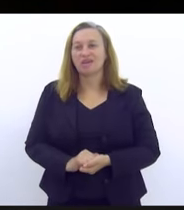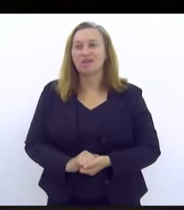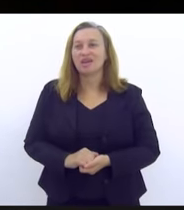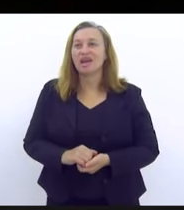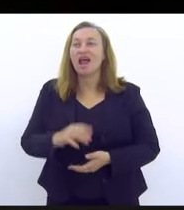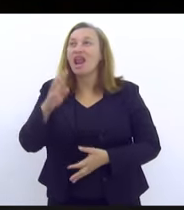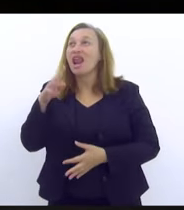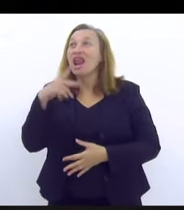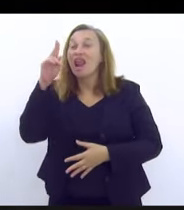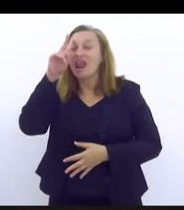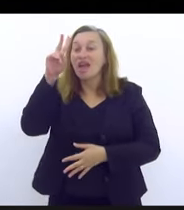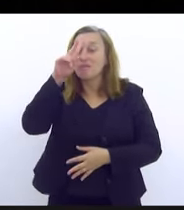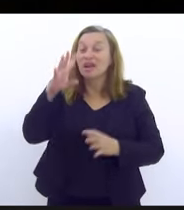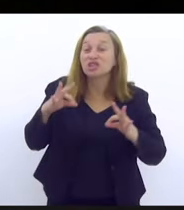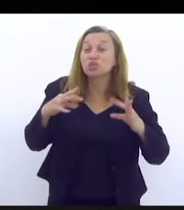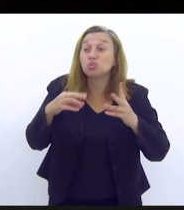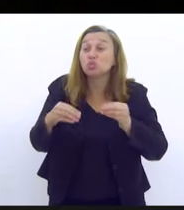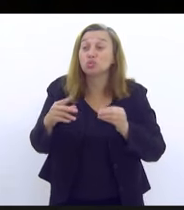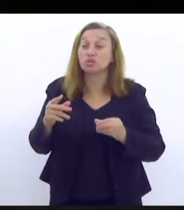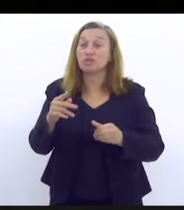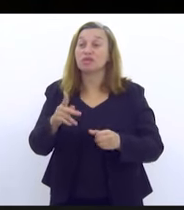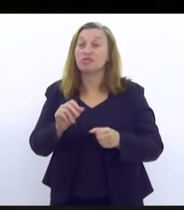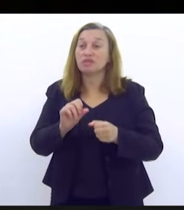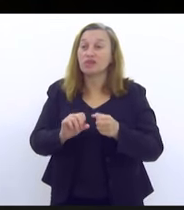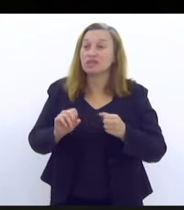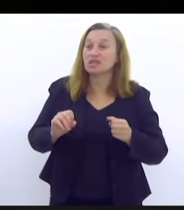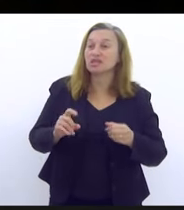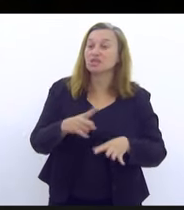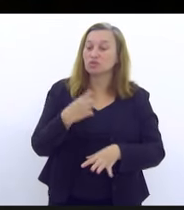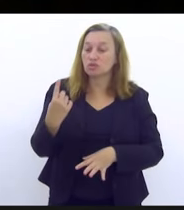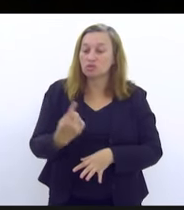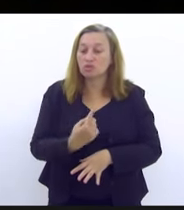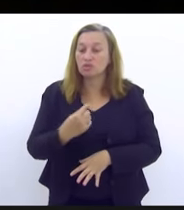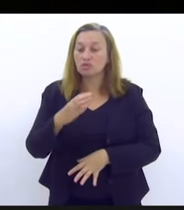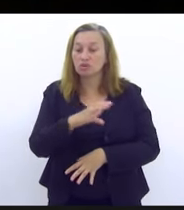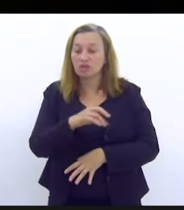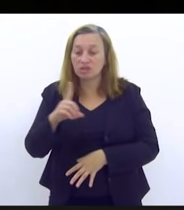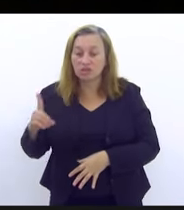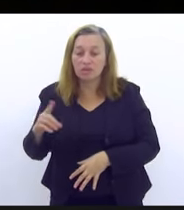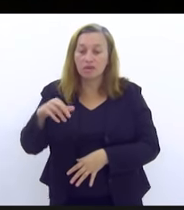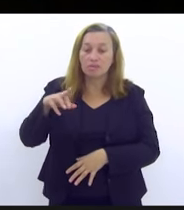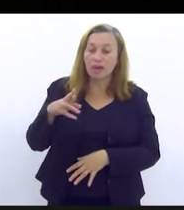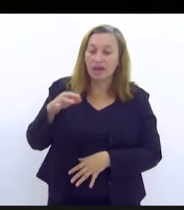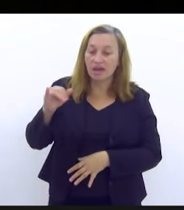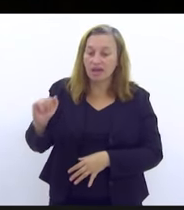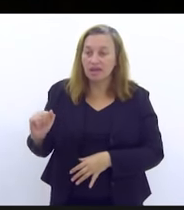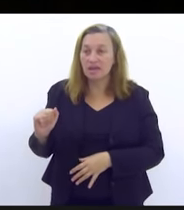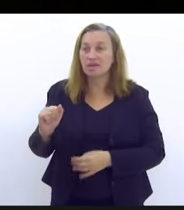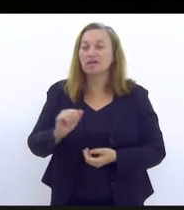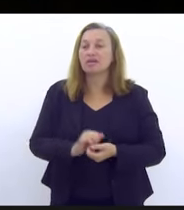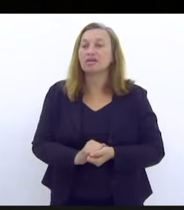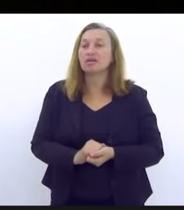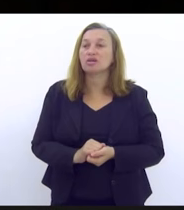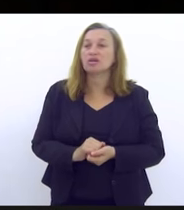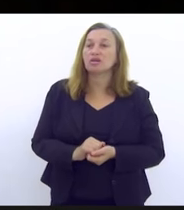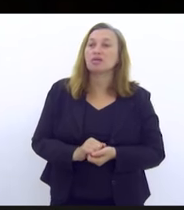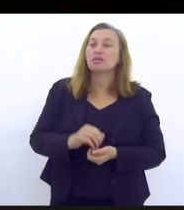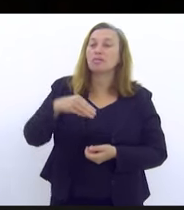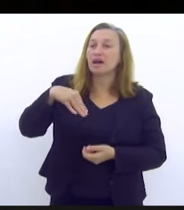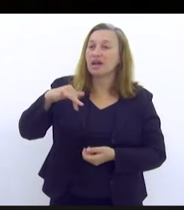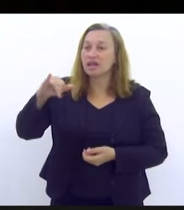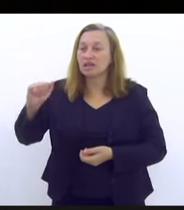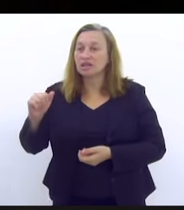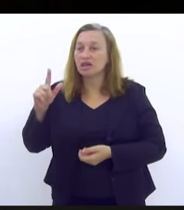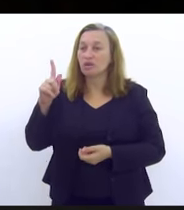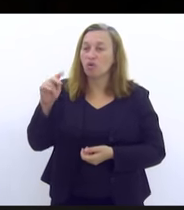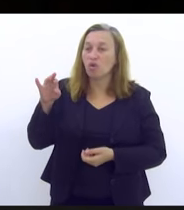na nossa cabeça, as nossas colaboradoras, Camila, Mariana Dantas, Mariana Gomes, se eu for